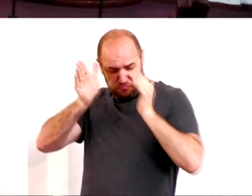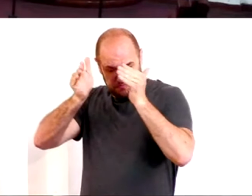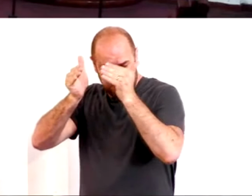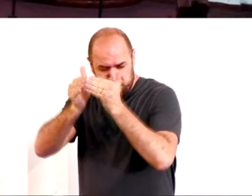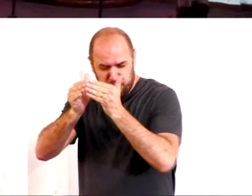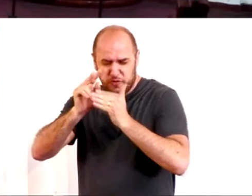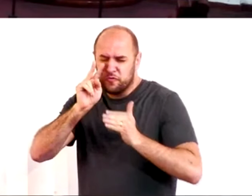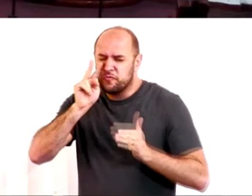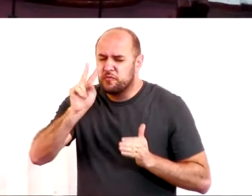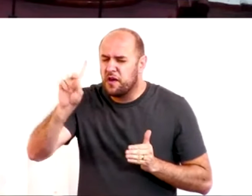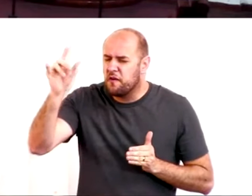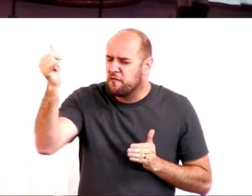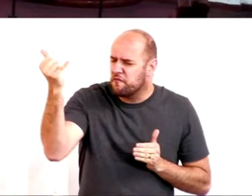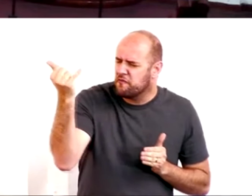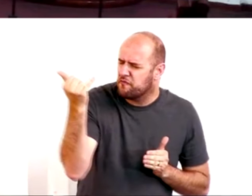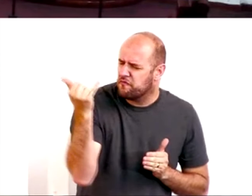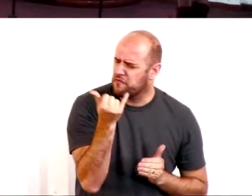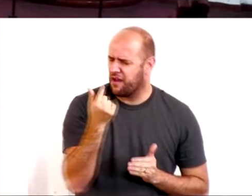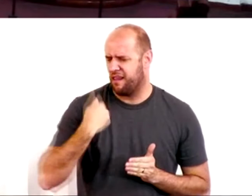Tua palavra.